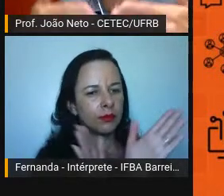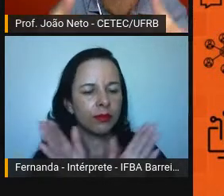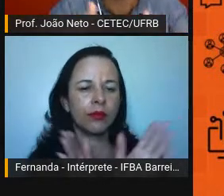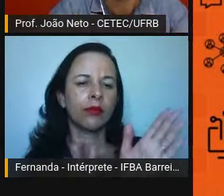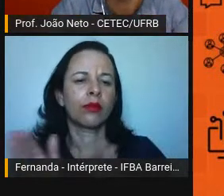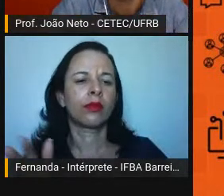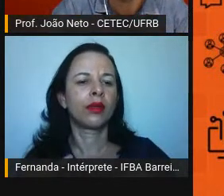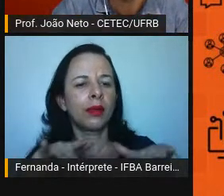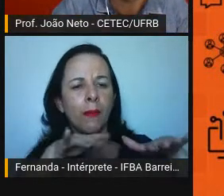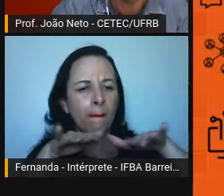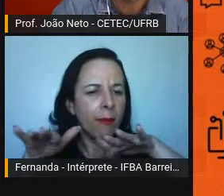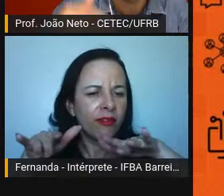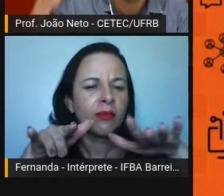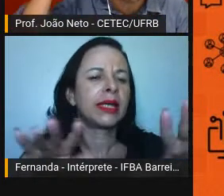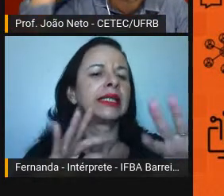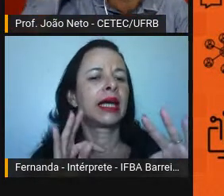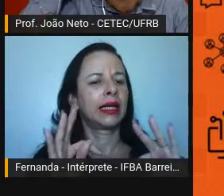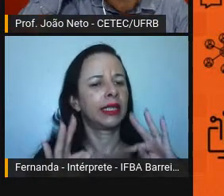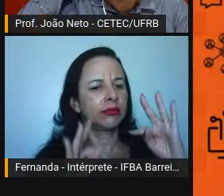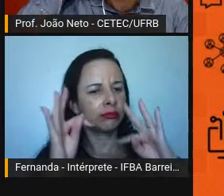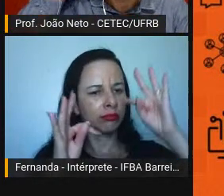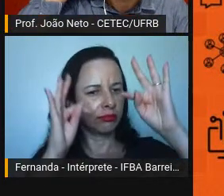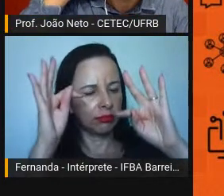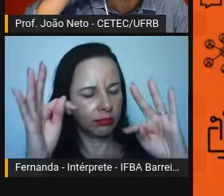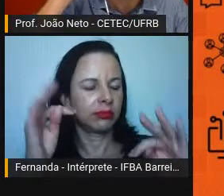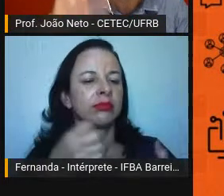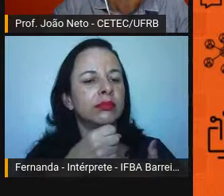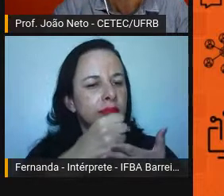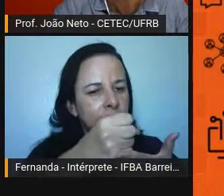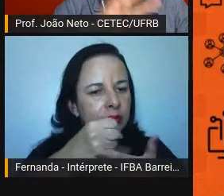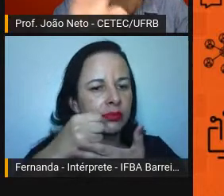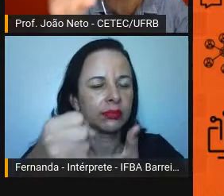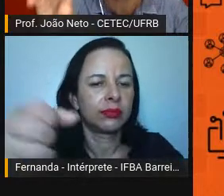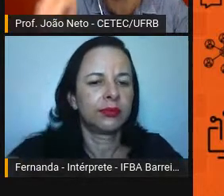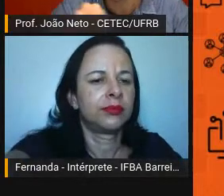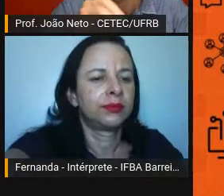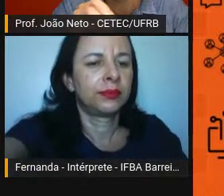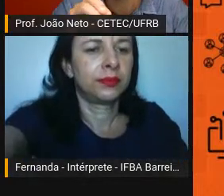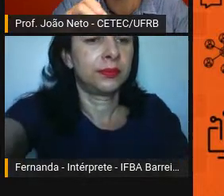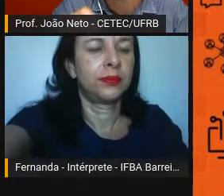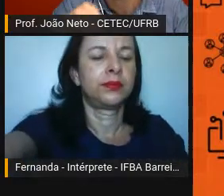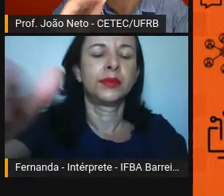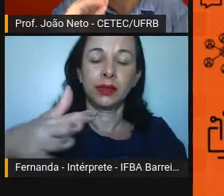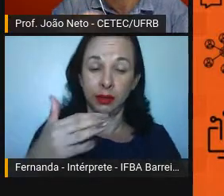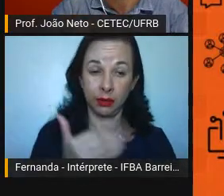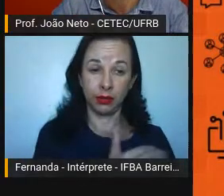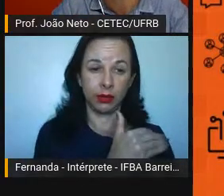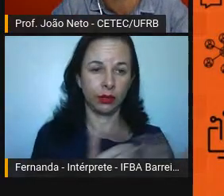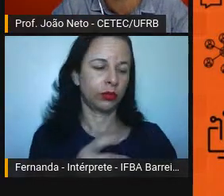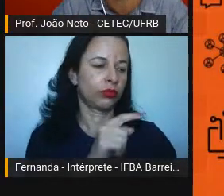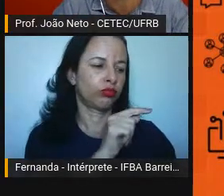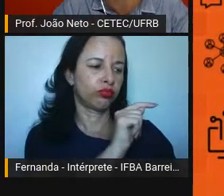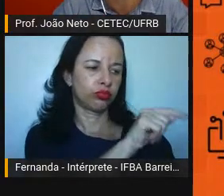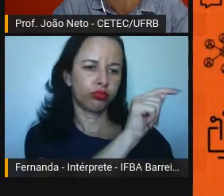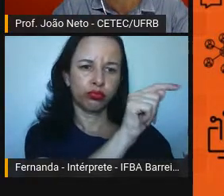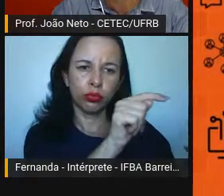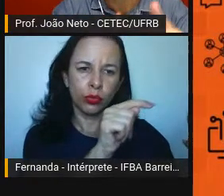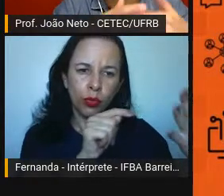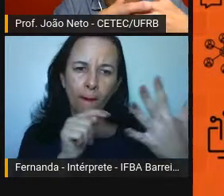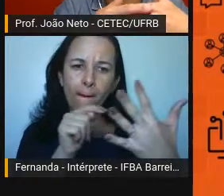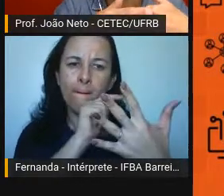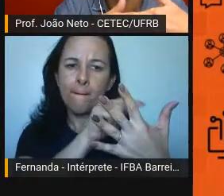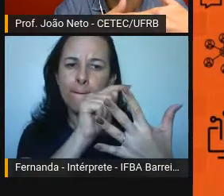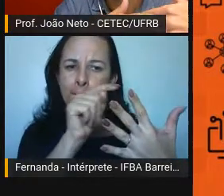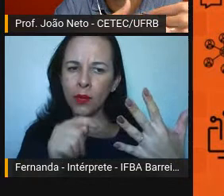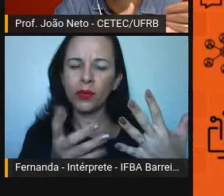movimentar e tecnologias assistivas movimentar portanto alguns pontos eu gostaria de deixar enfatizados aqui